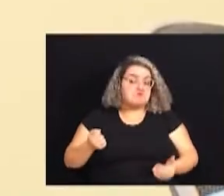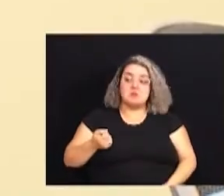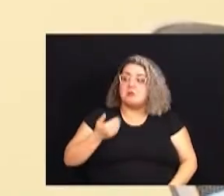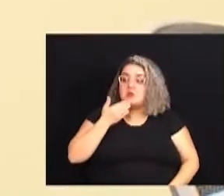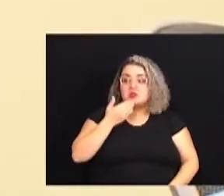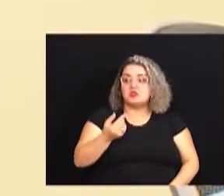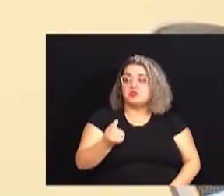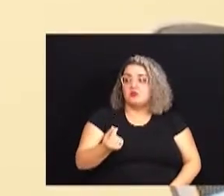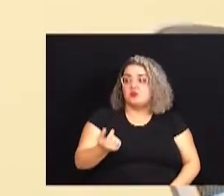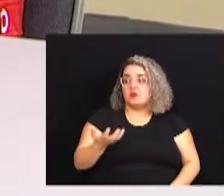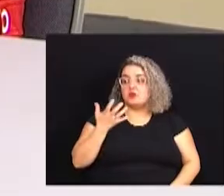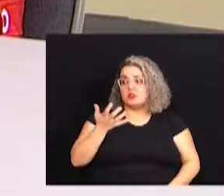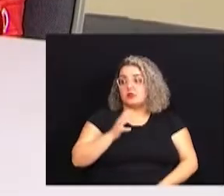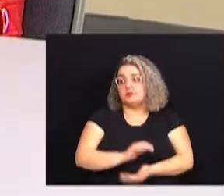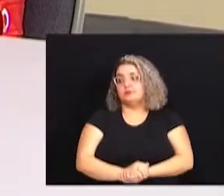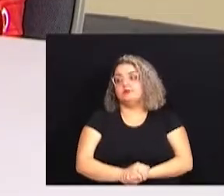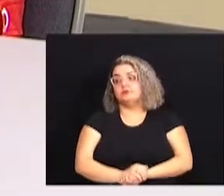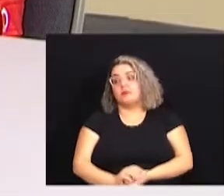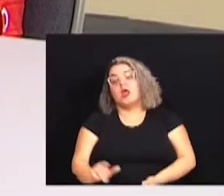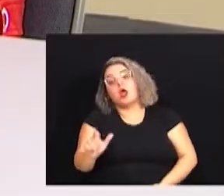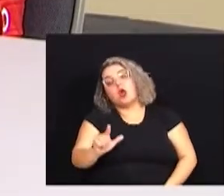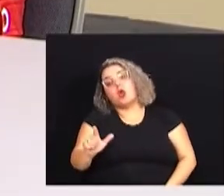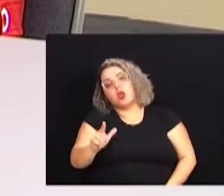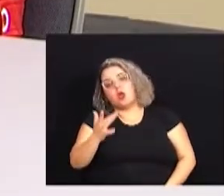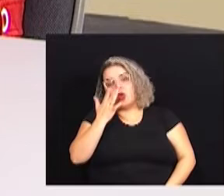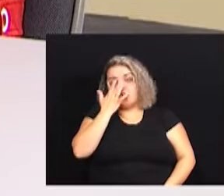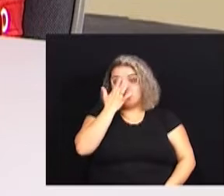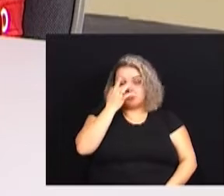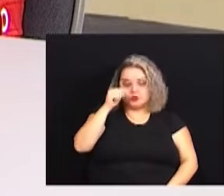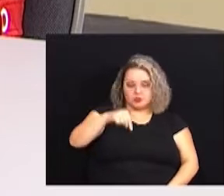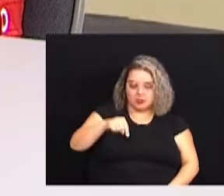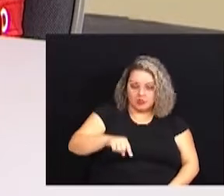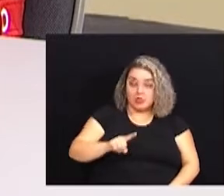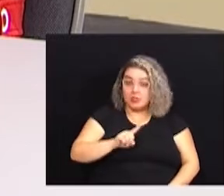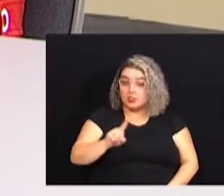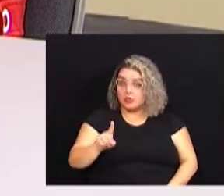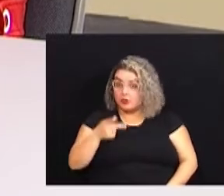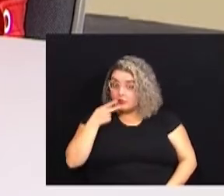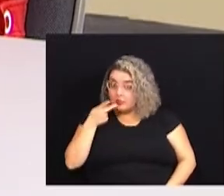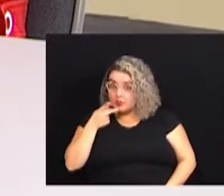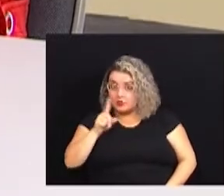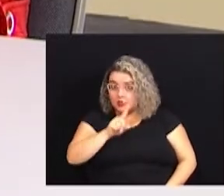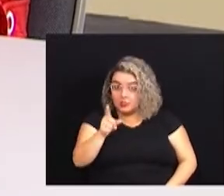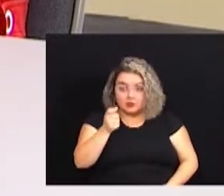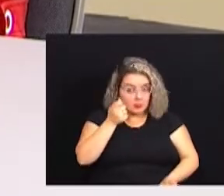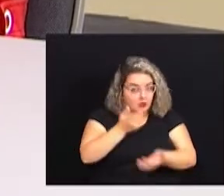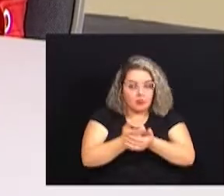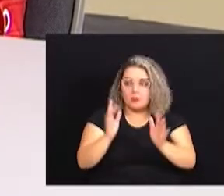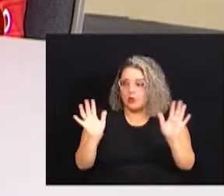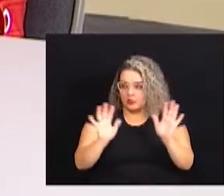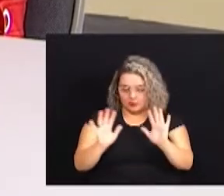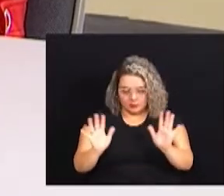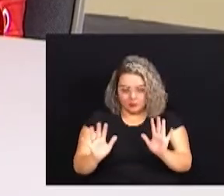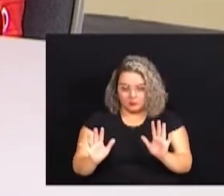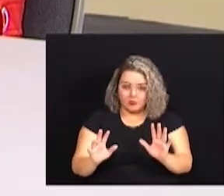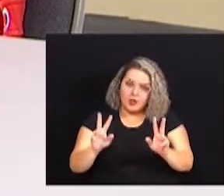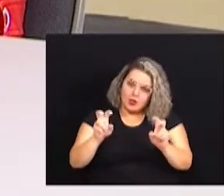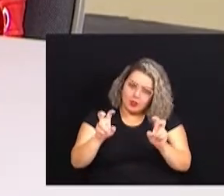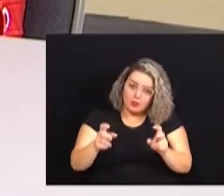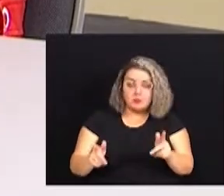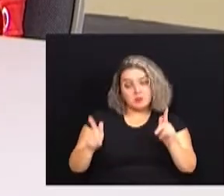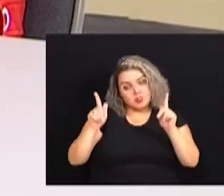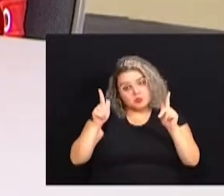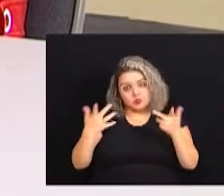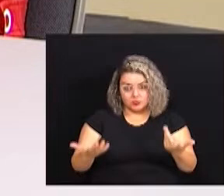cobrar um preço elevado. É claro, gente, que nós estamos aqui não para dizer para você não comprar o álbum. É um